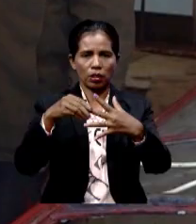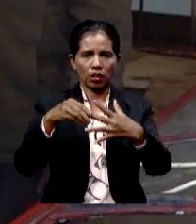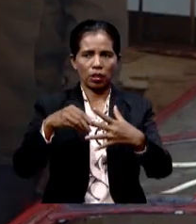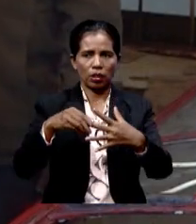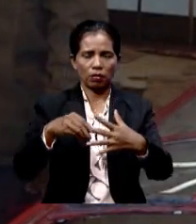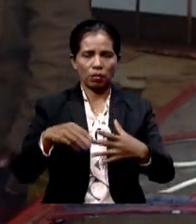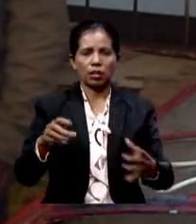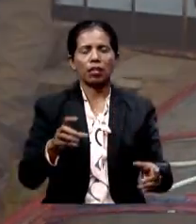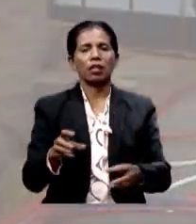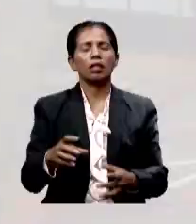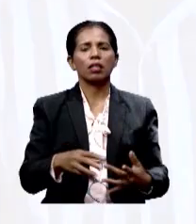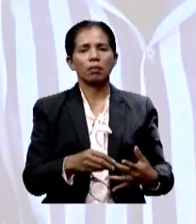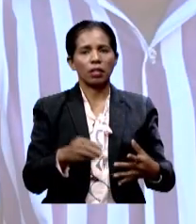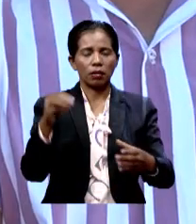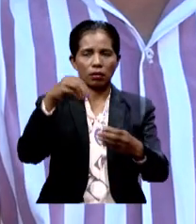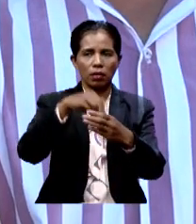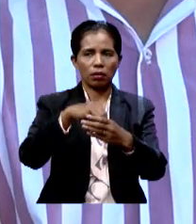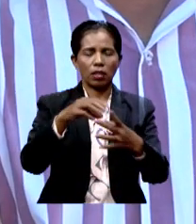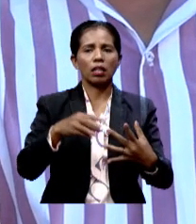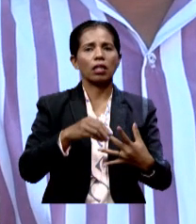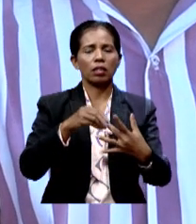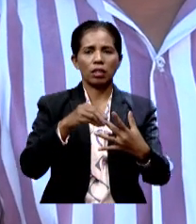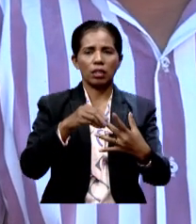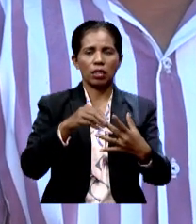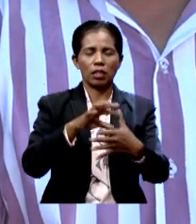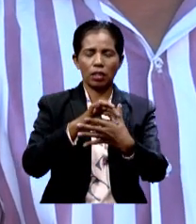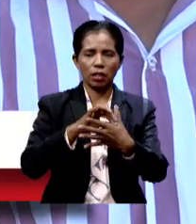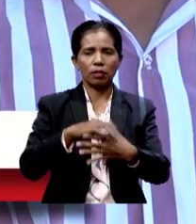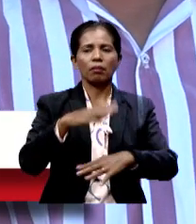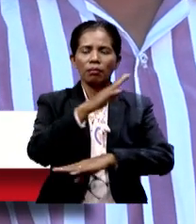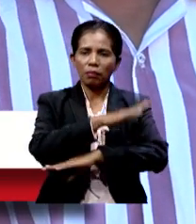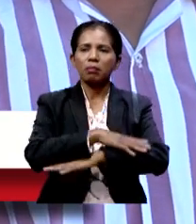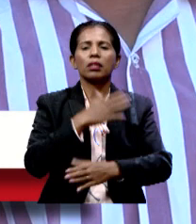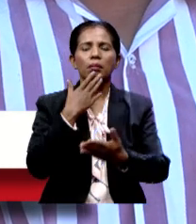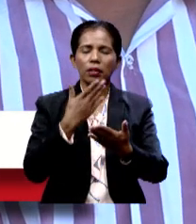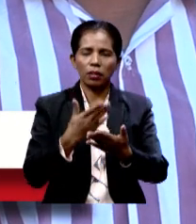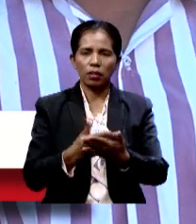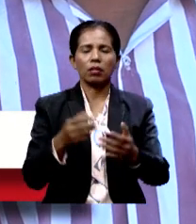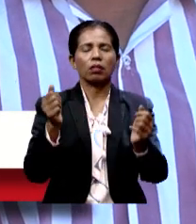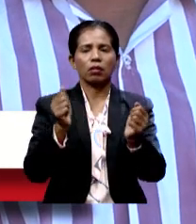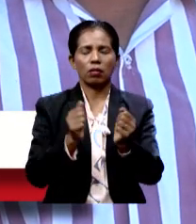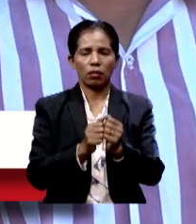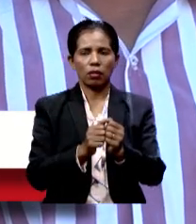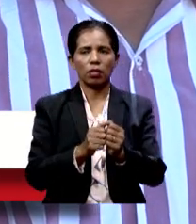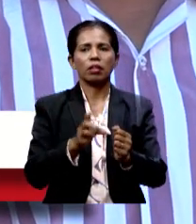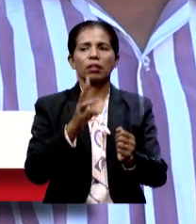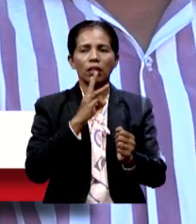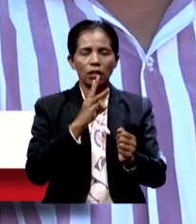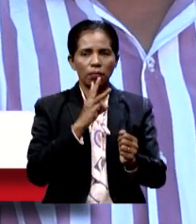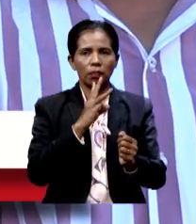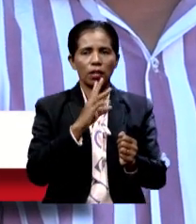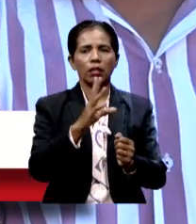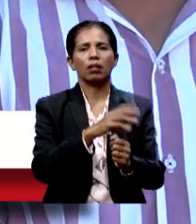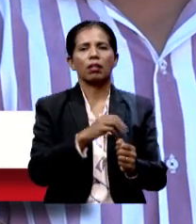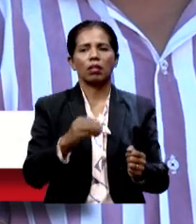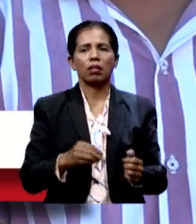na quando né bele ia mesa neve que dia ou be ia b